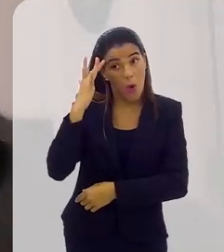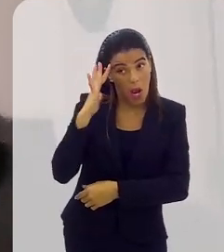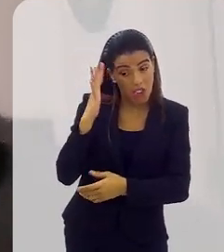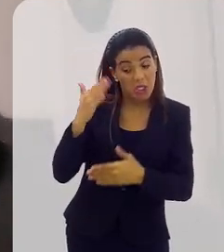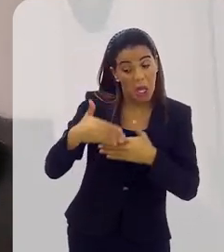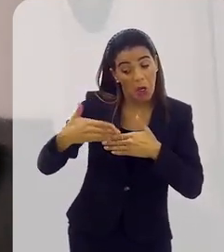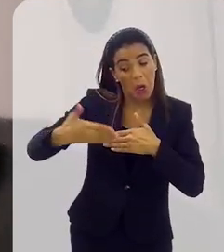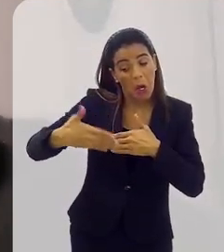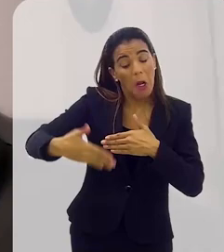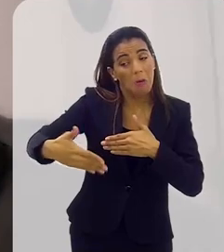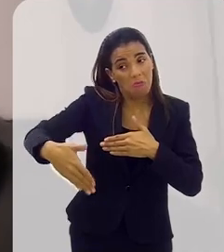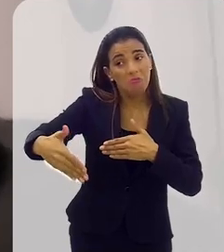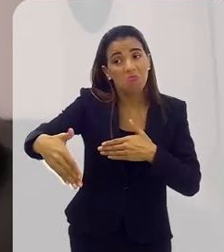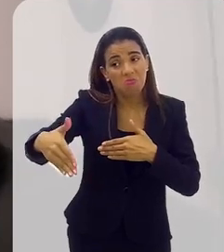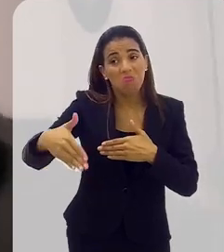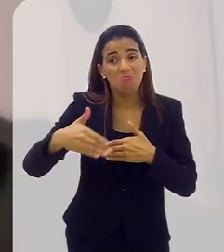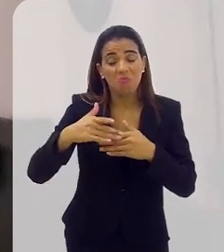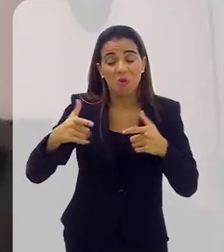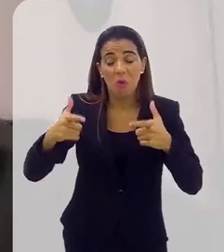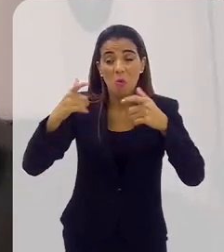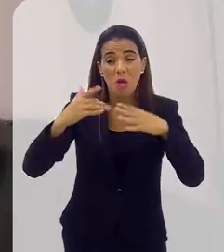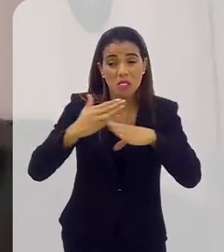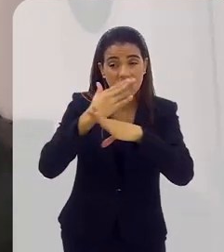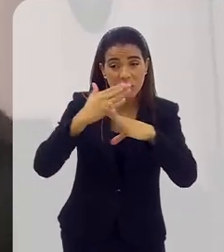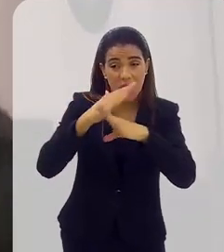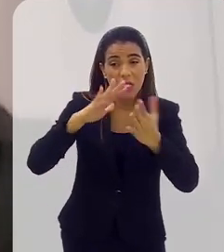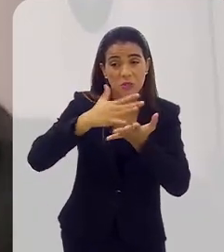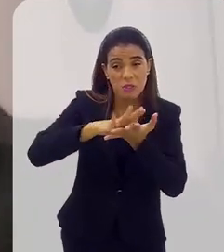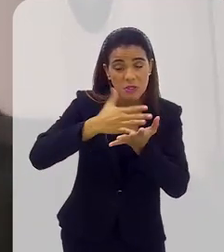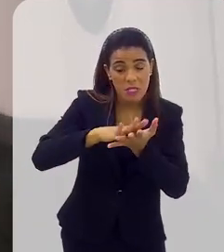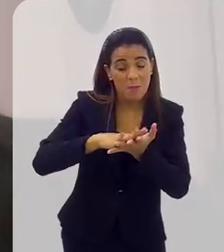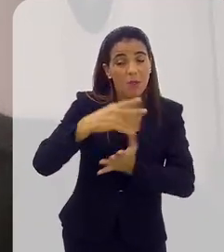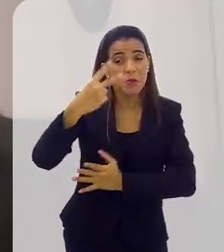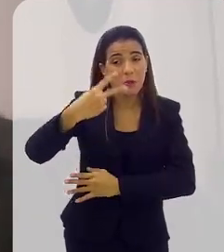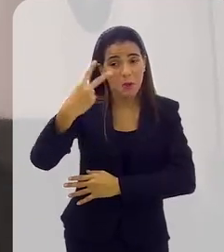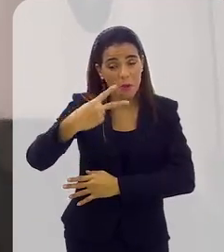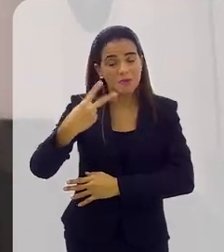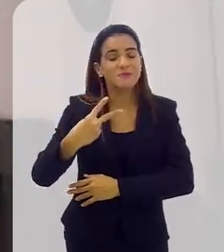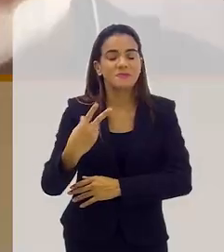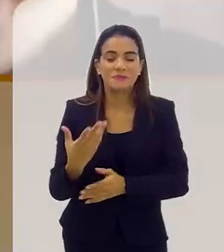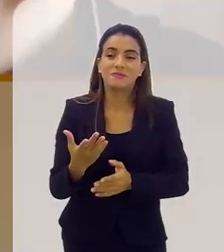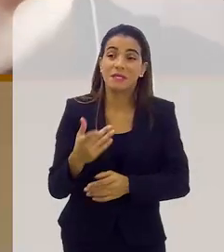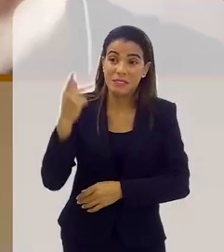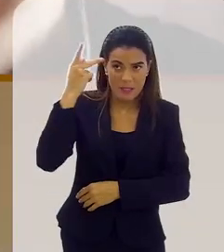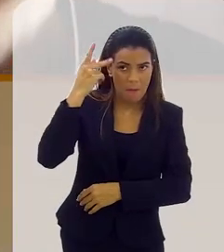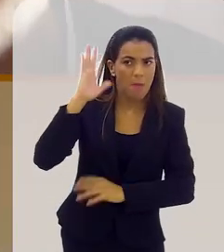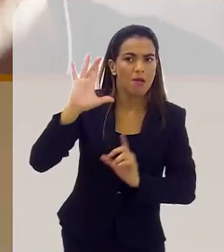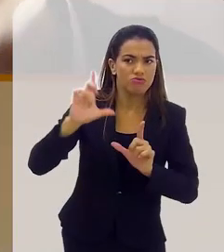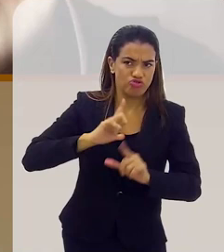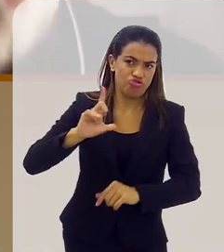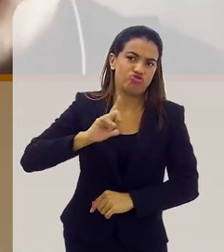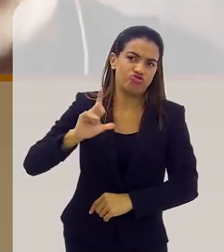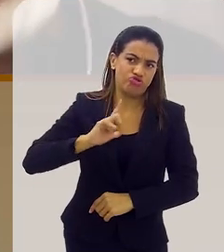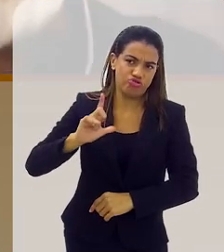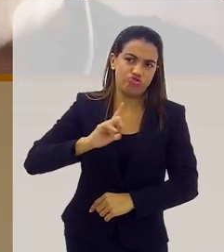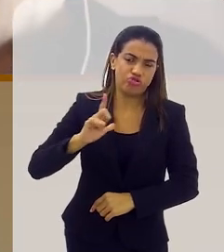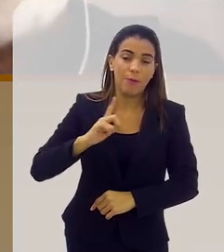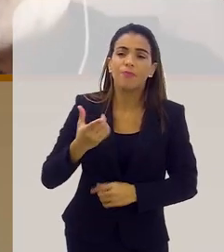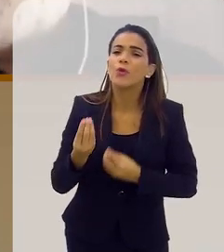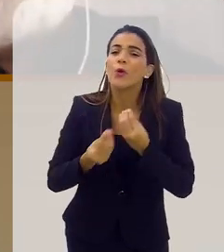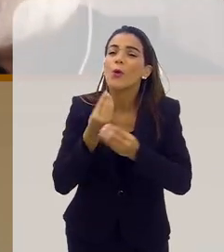fundamental que se tenha. Me parece que agora estamos caminhando aí para uma cidade do samba 2, para o grupo de acesso, que vai ser importantíssimo. São Paulo já